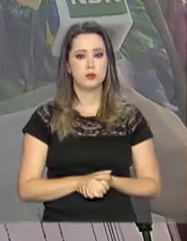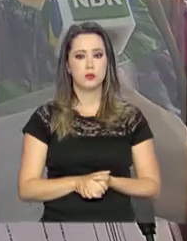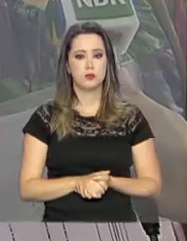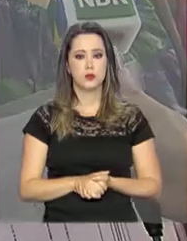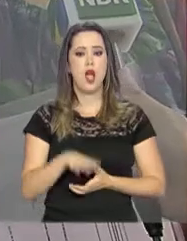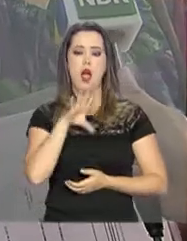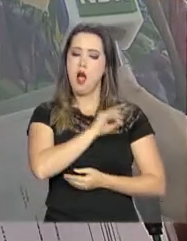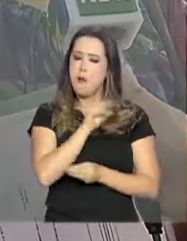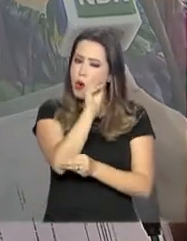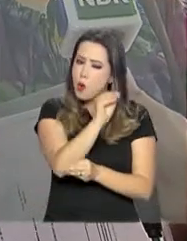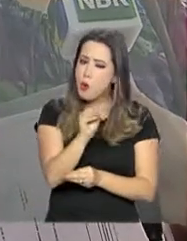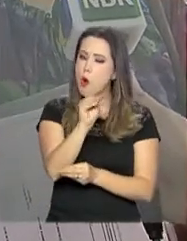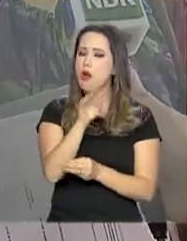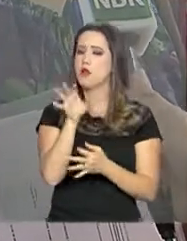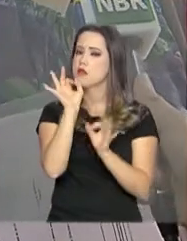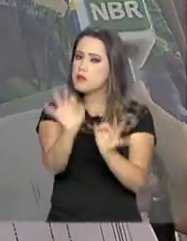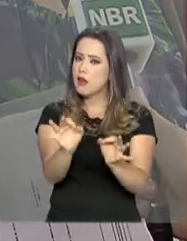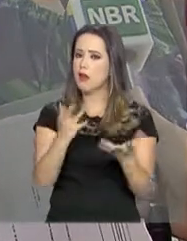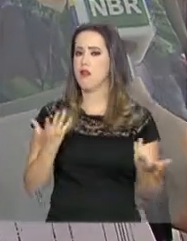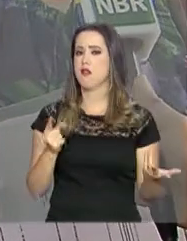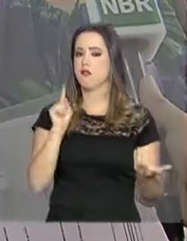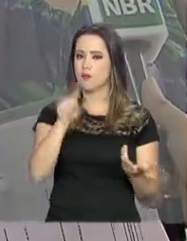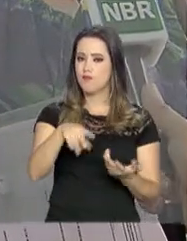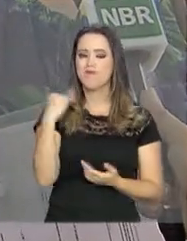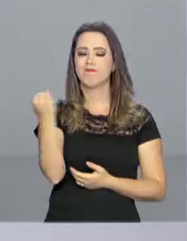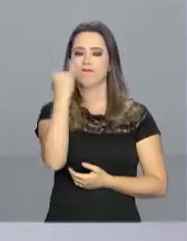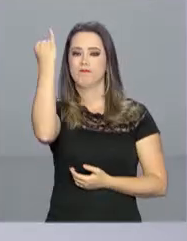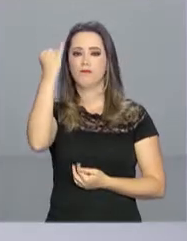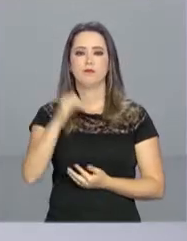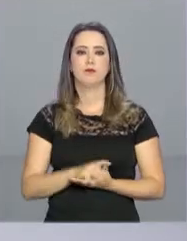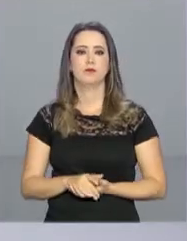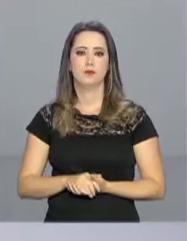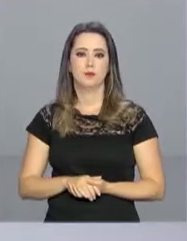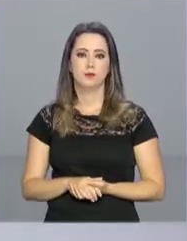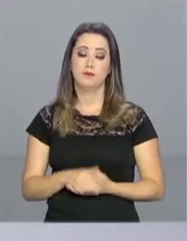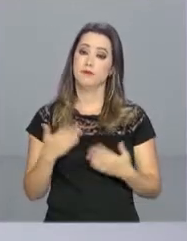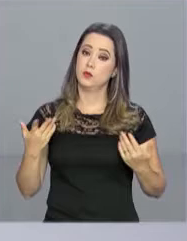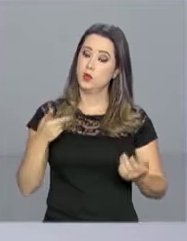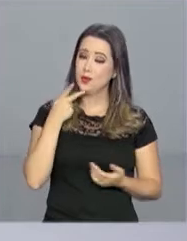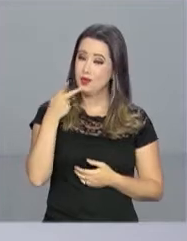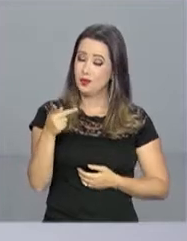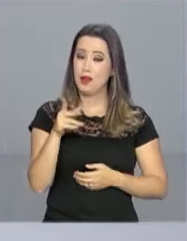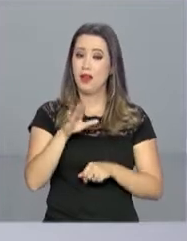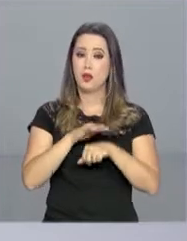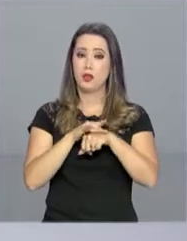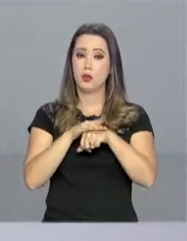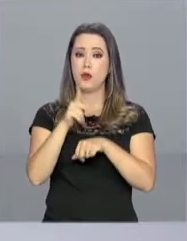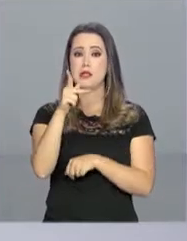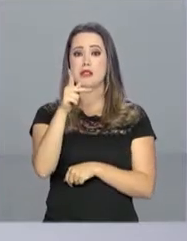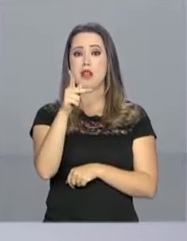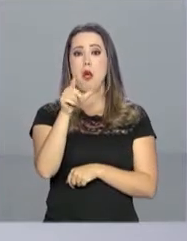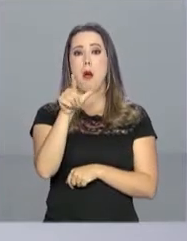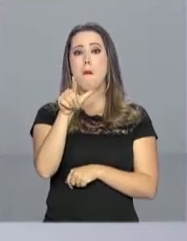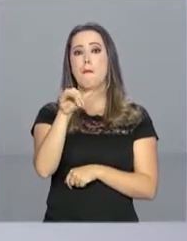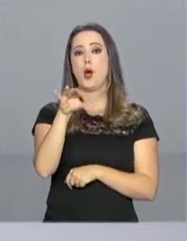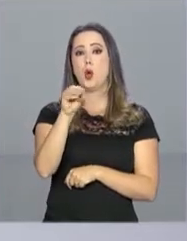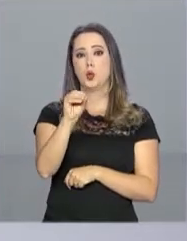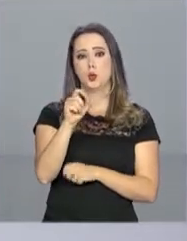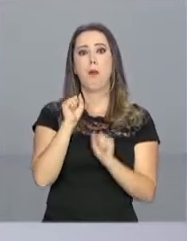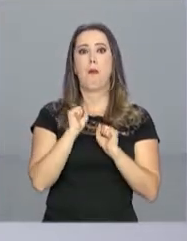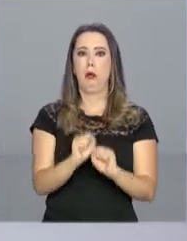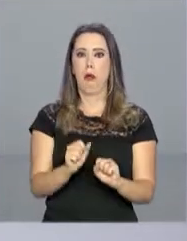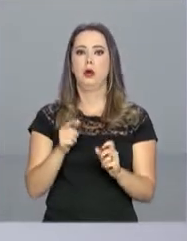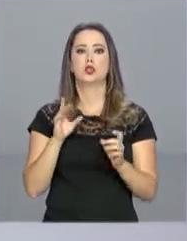Quem ama, cuida de verdade. É fundamental. E sobre a poliomielite, doença que pode causar a